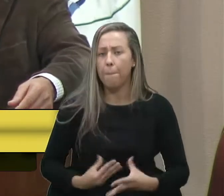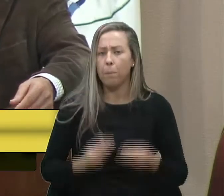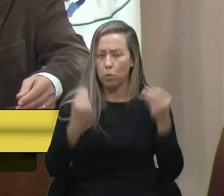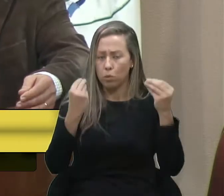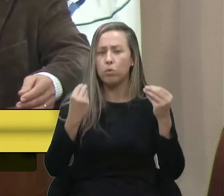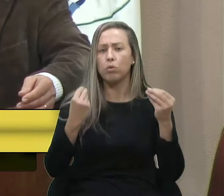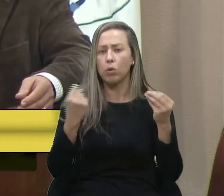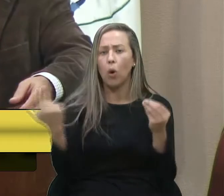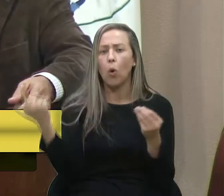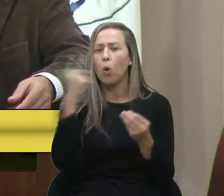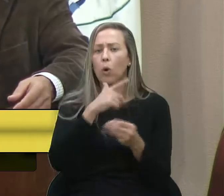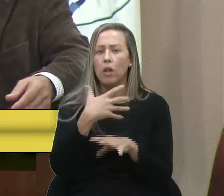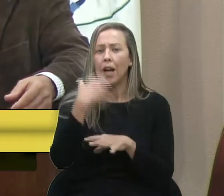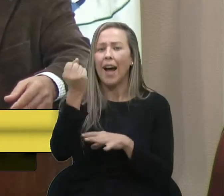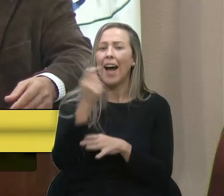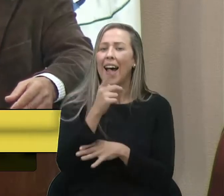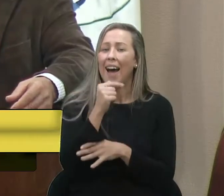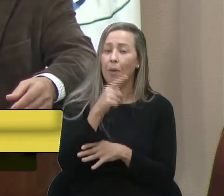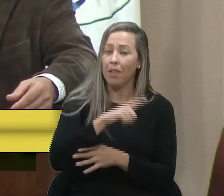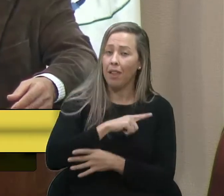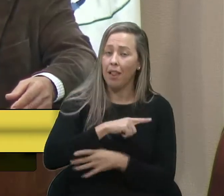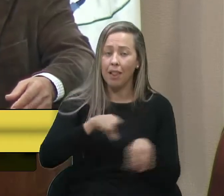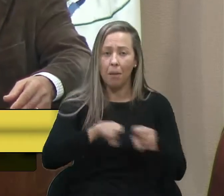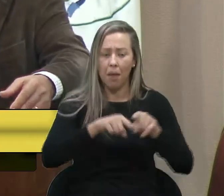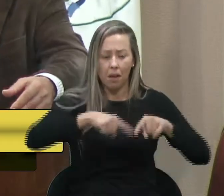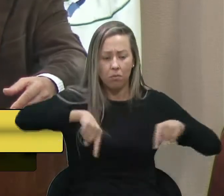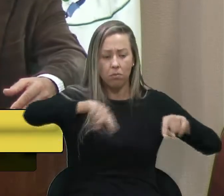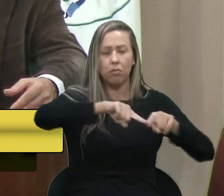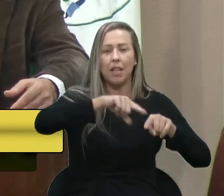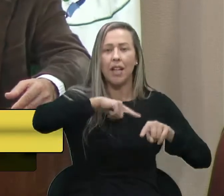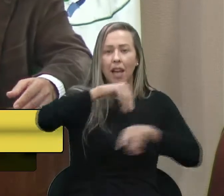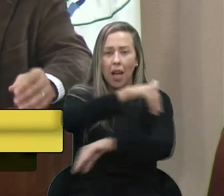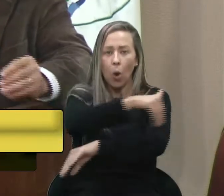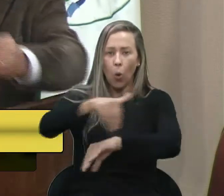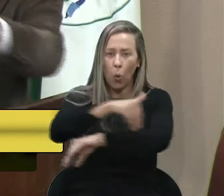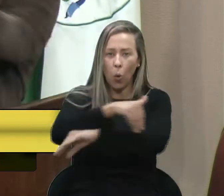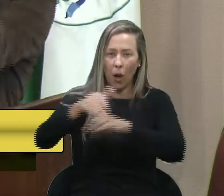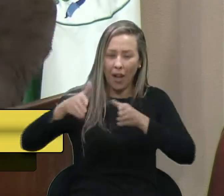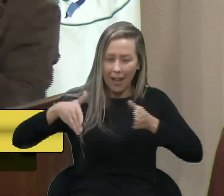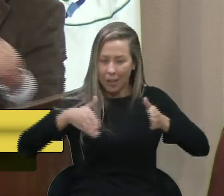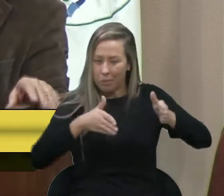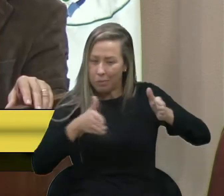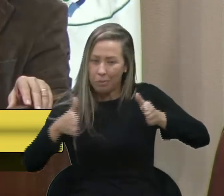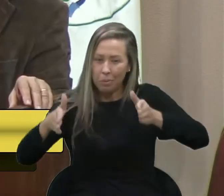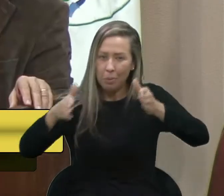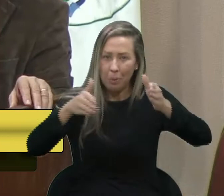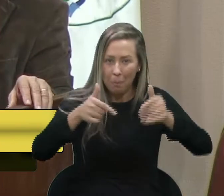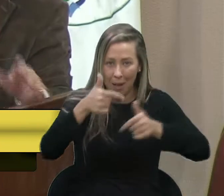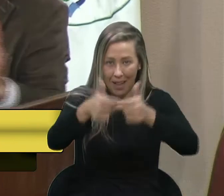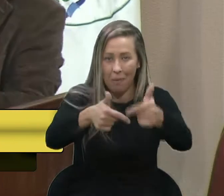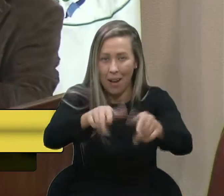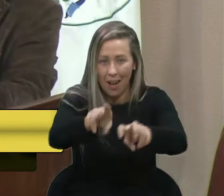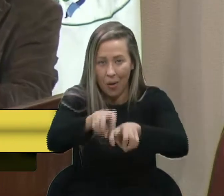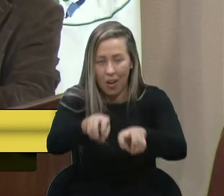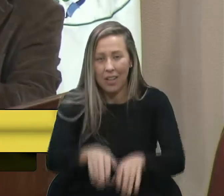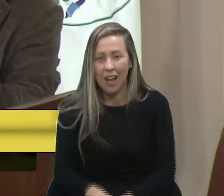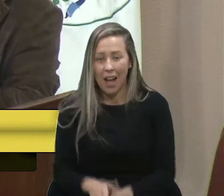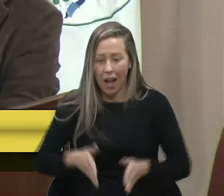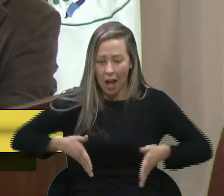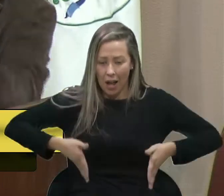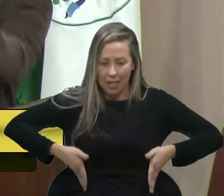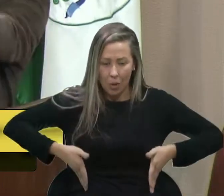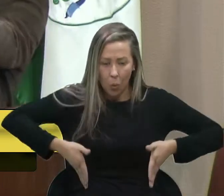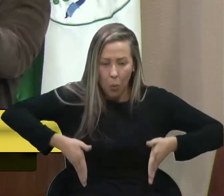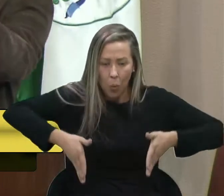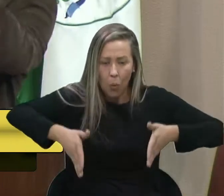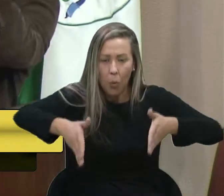poços recuperados de água, enfim, e aquela estradinha que vai para a propriedade, para a produção. E aí naquela estradinha que